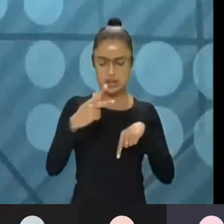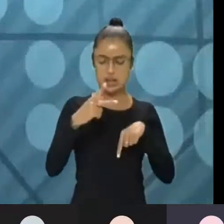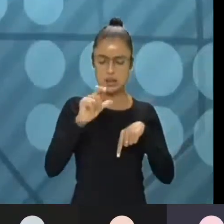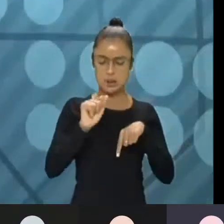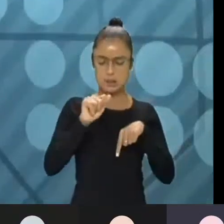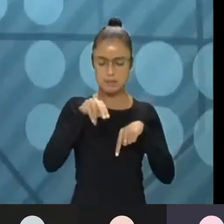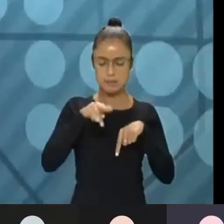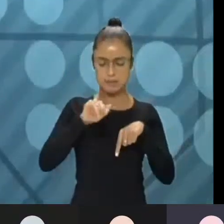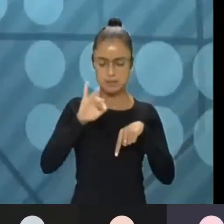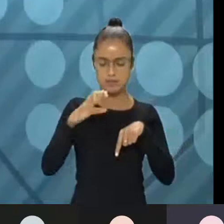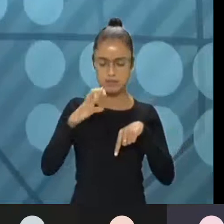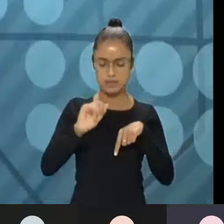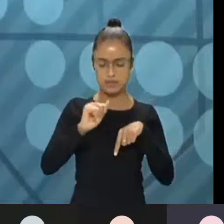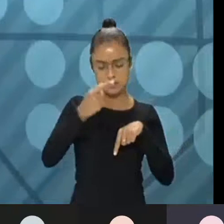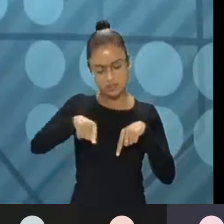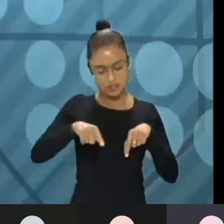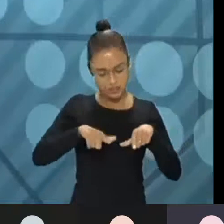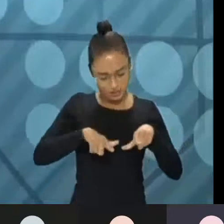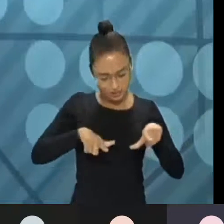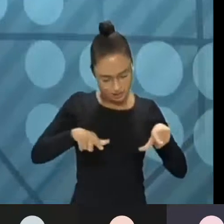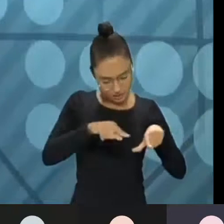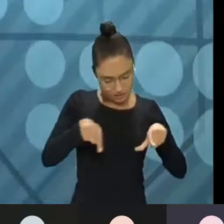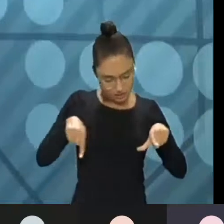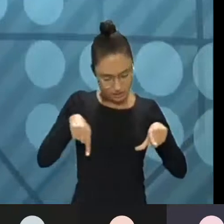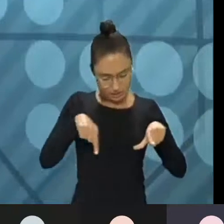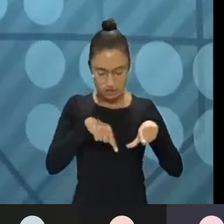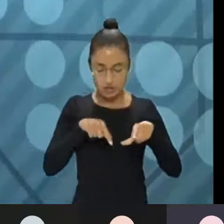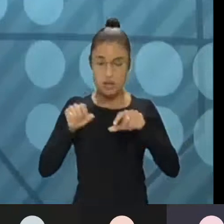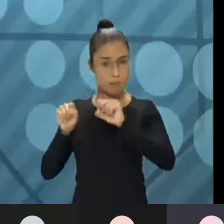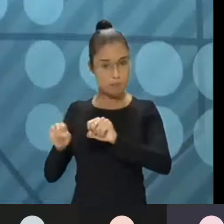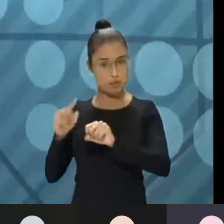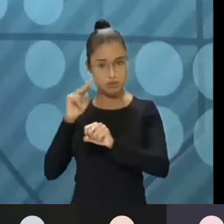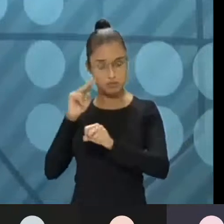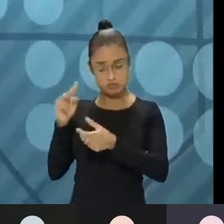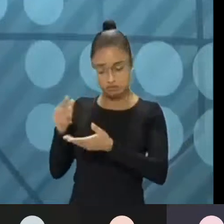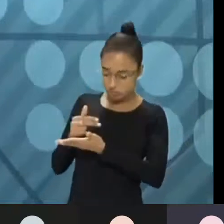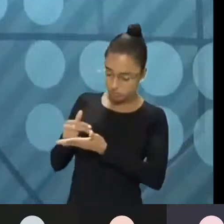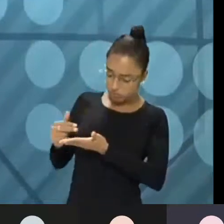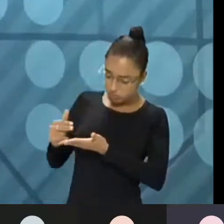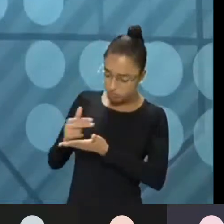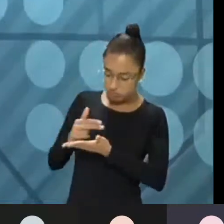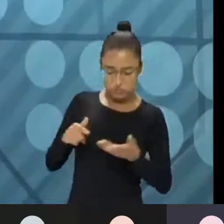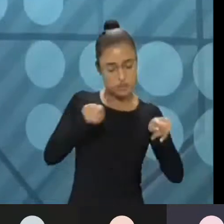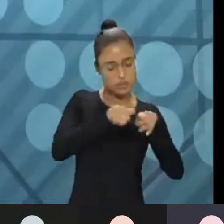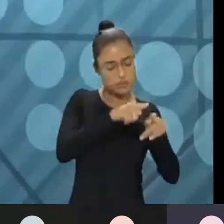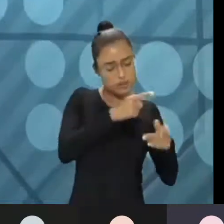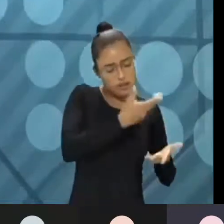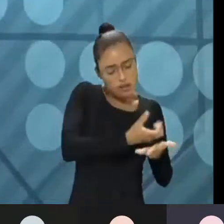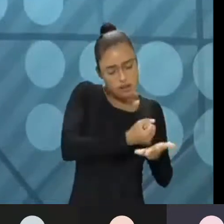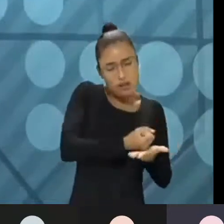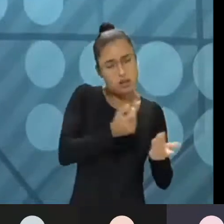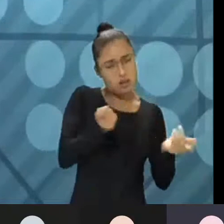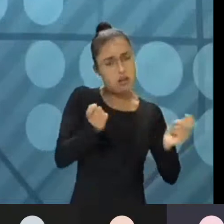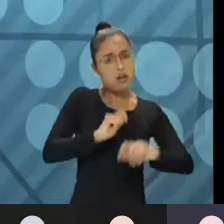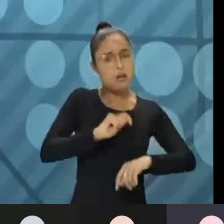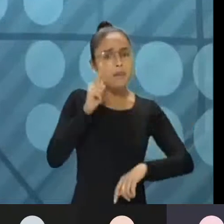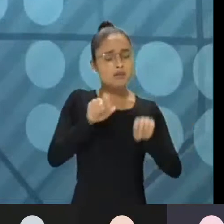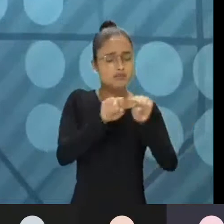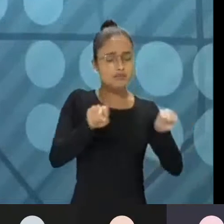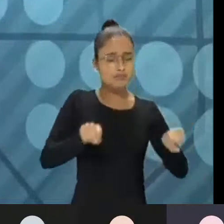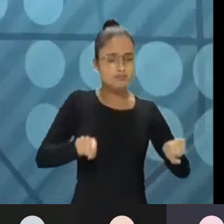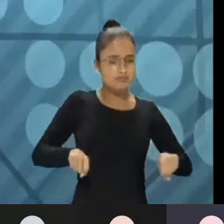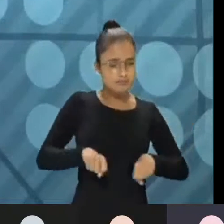recurso tecnológico. Nós temos como fazer manualmente, por isso nós temos que conhecer as formas geométricas, mas é possível recorrer